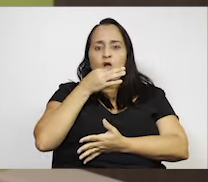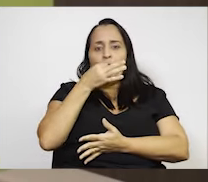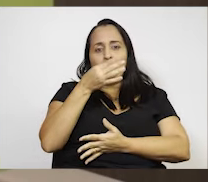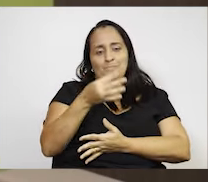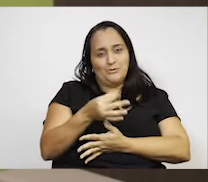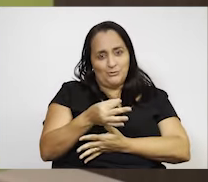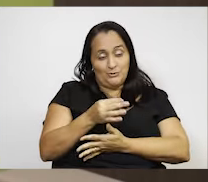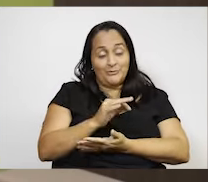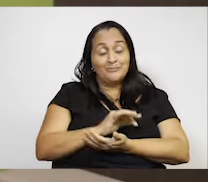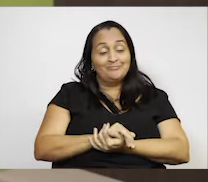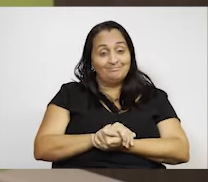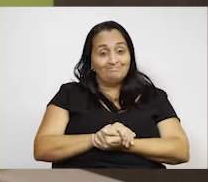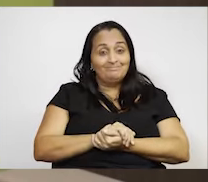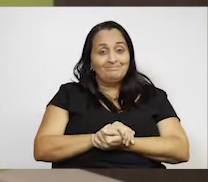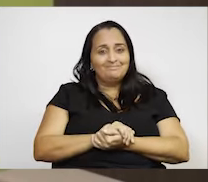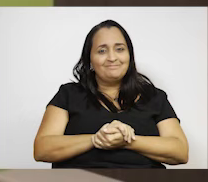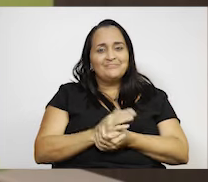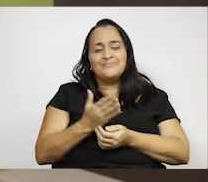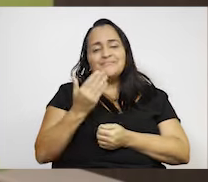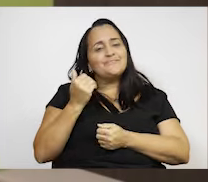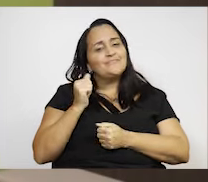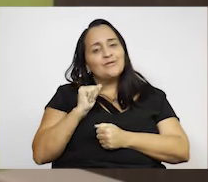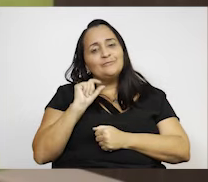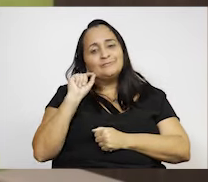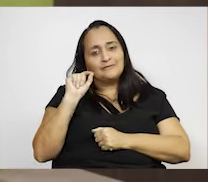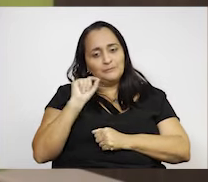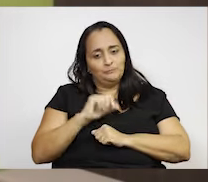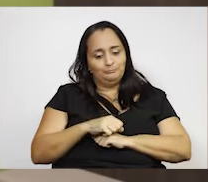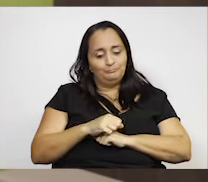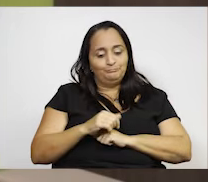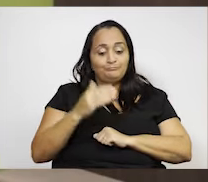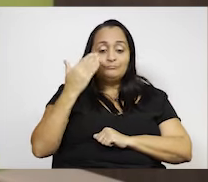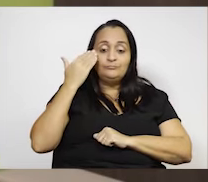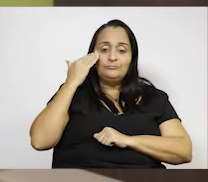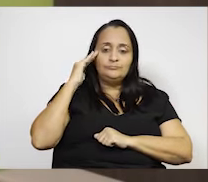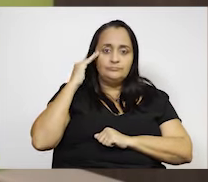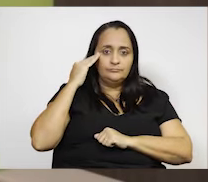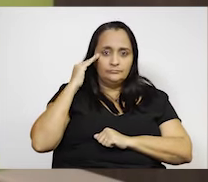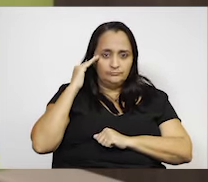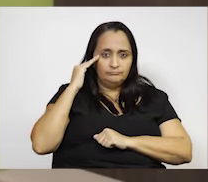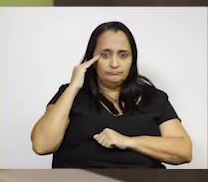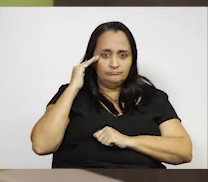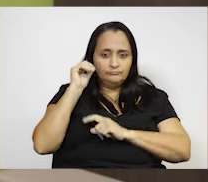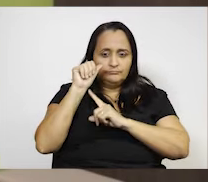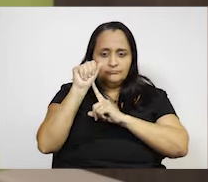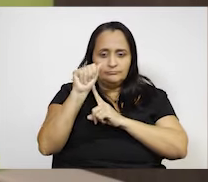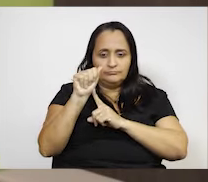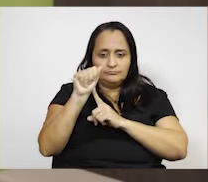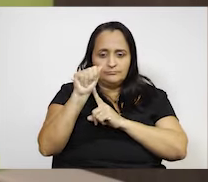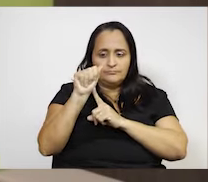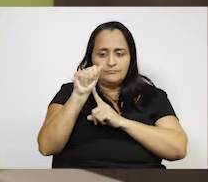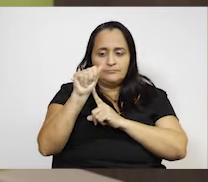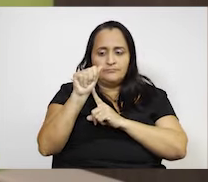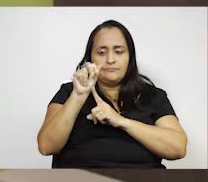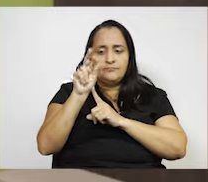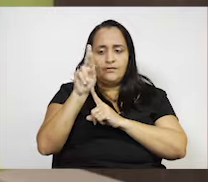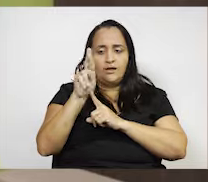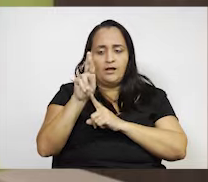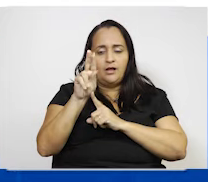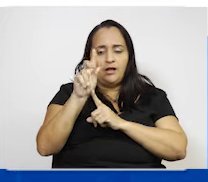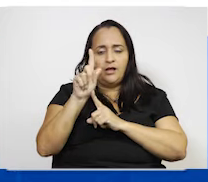tem. Então, vamos entender o conceito-chave, que é argumentativo, ou seja, a palavra